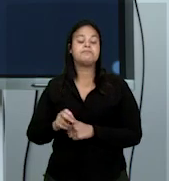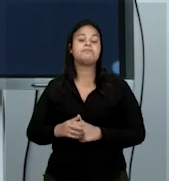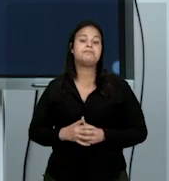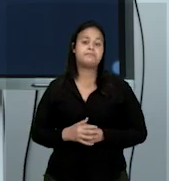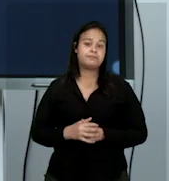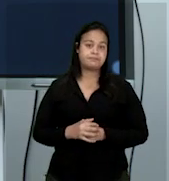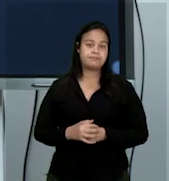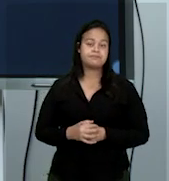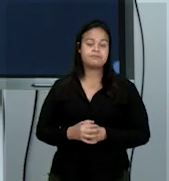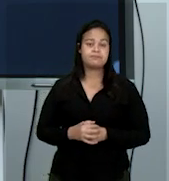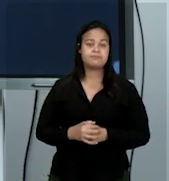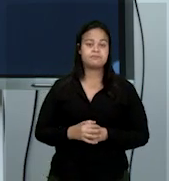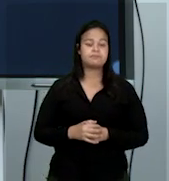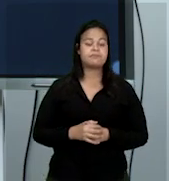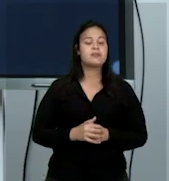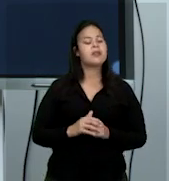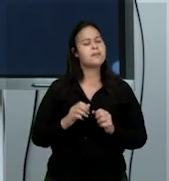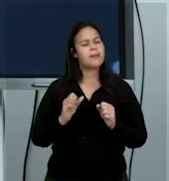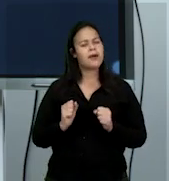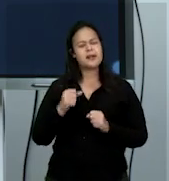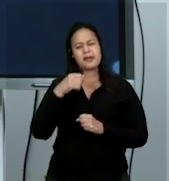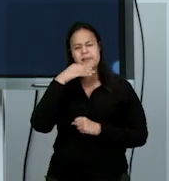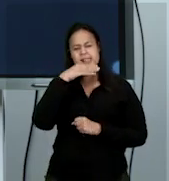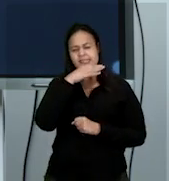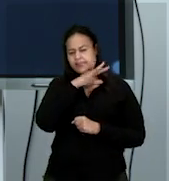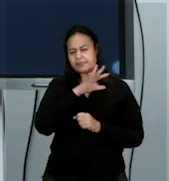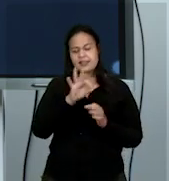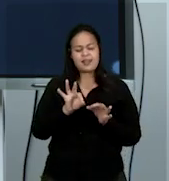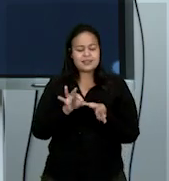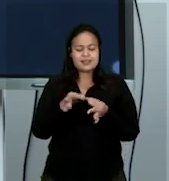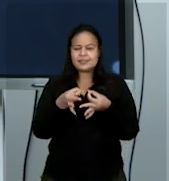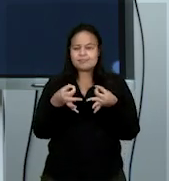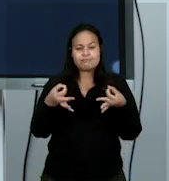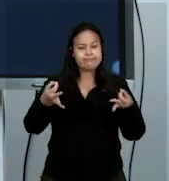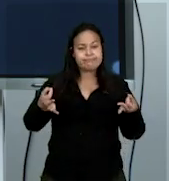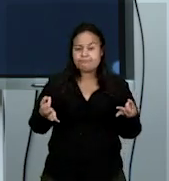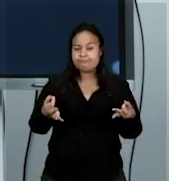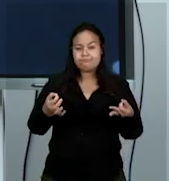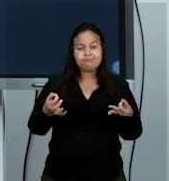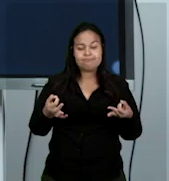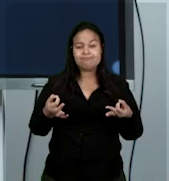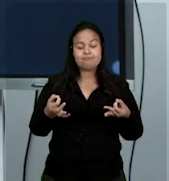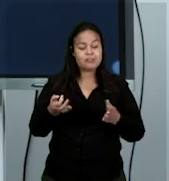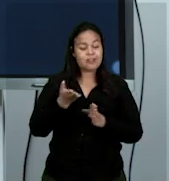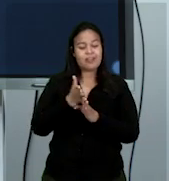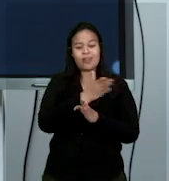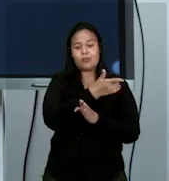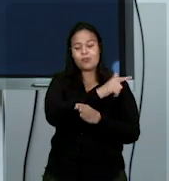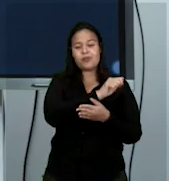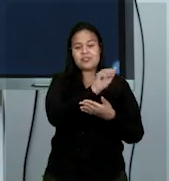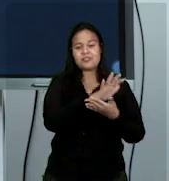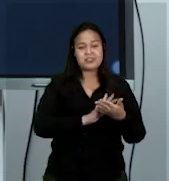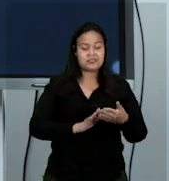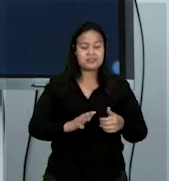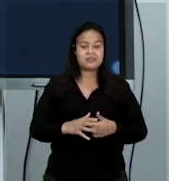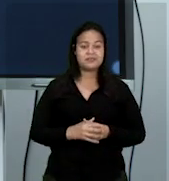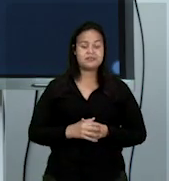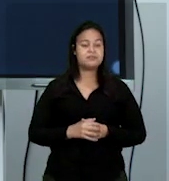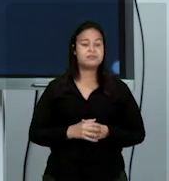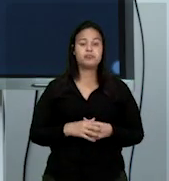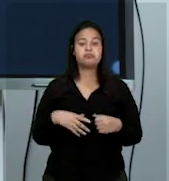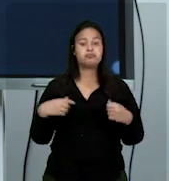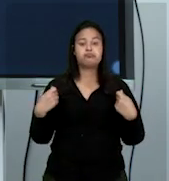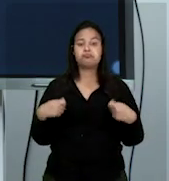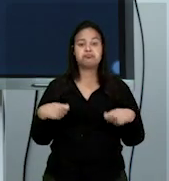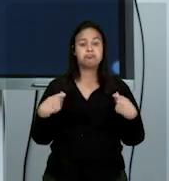ser 15. Então você pode ver que esse exercício é bem mais simples, né, do que o outro. Não convém,